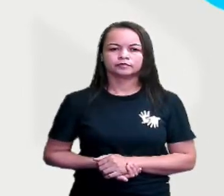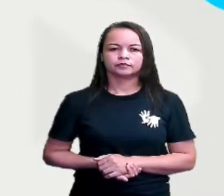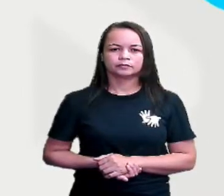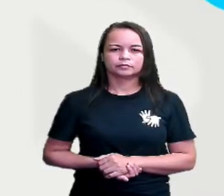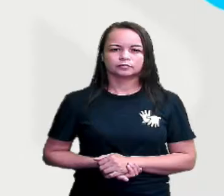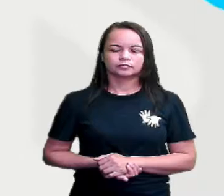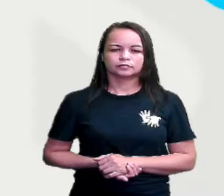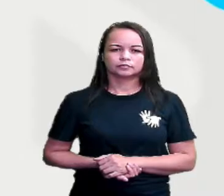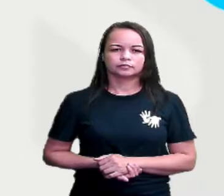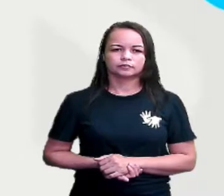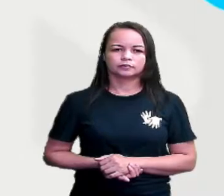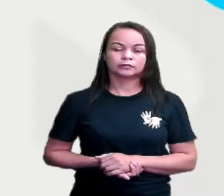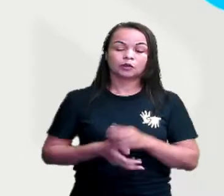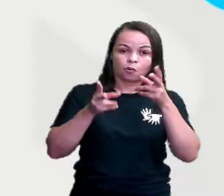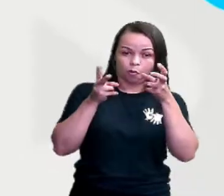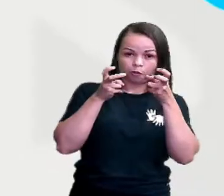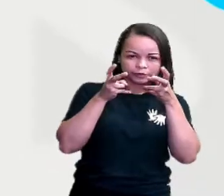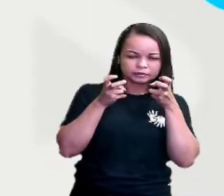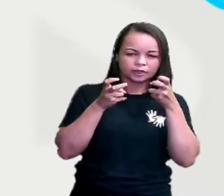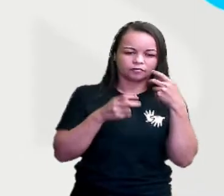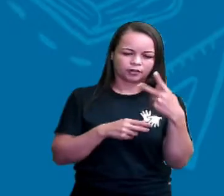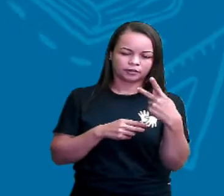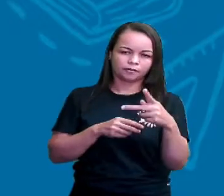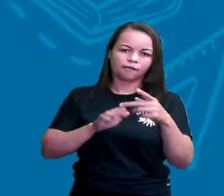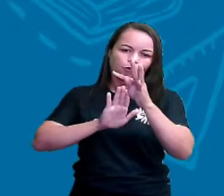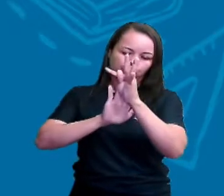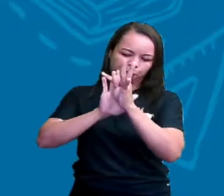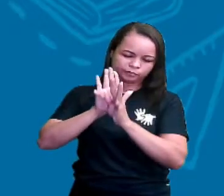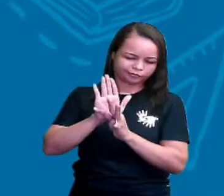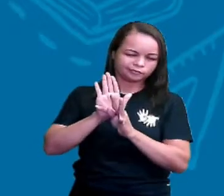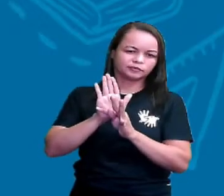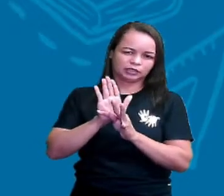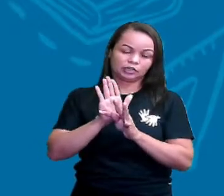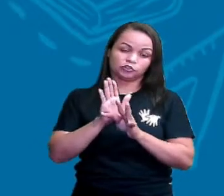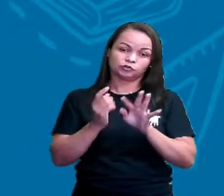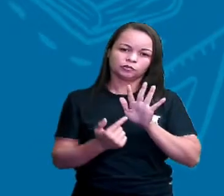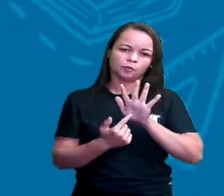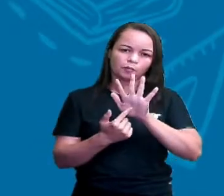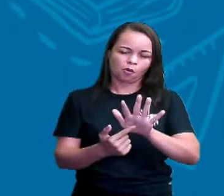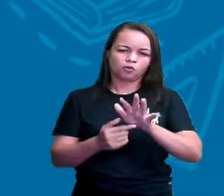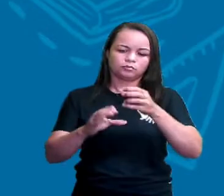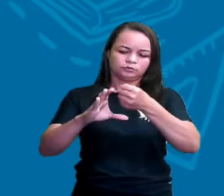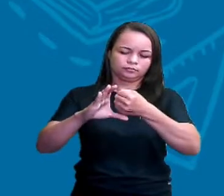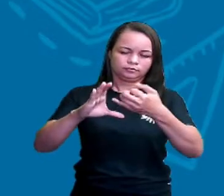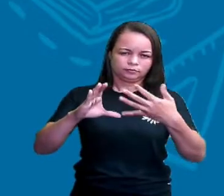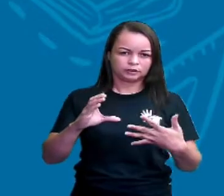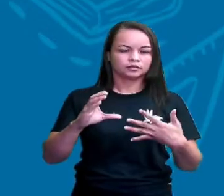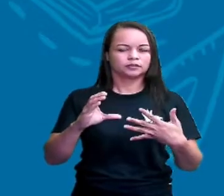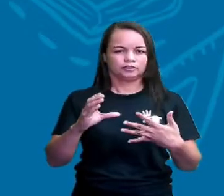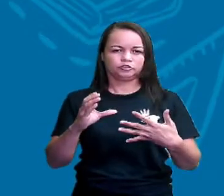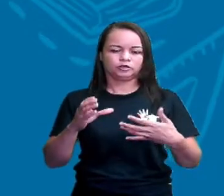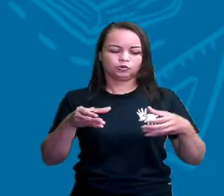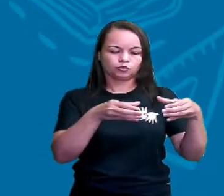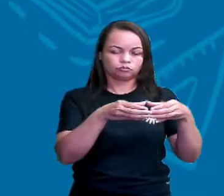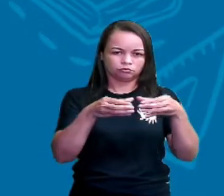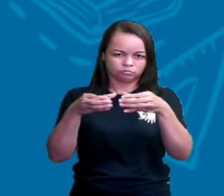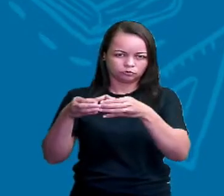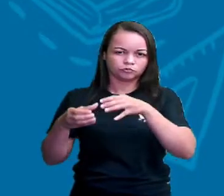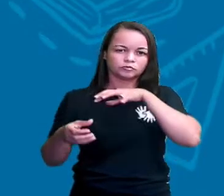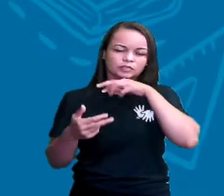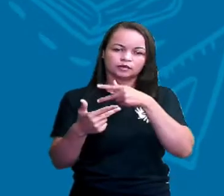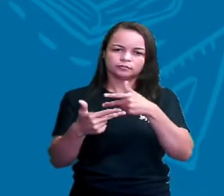observa, né, que nesse texto vai estar trazendo justamente uma das características, né, dos grupos de animais, né, que